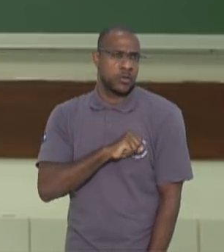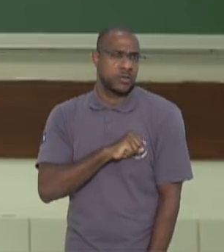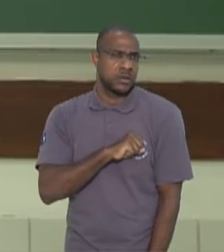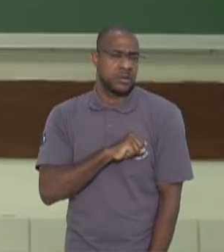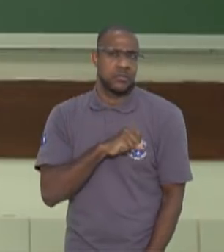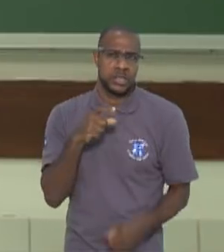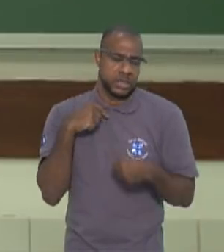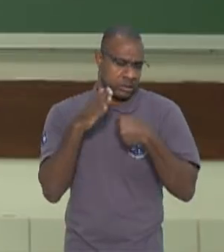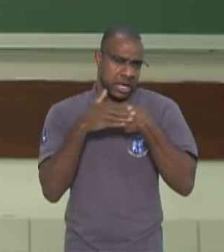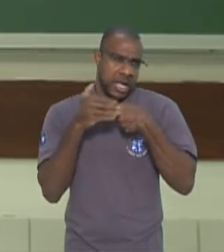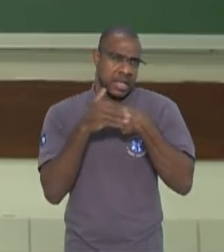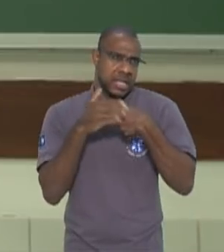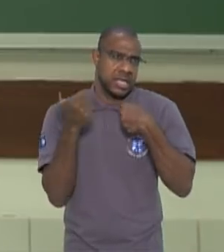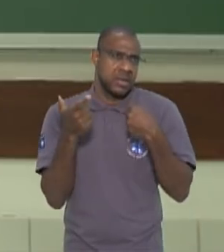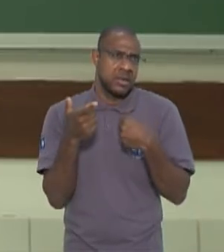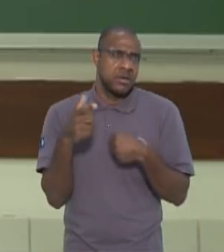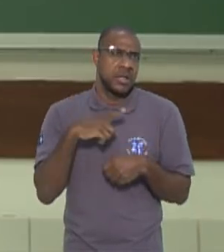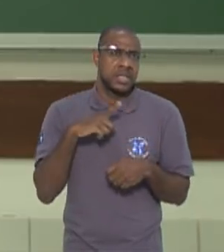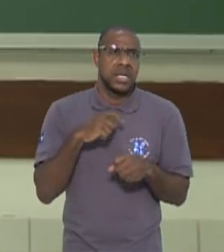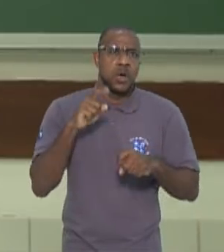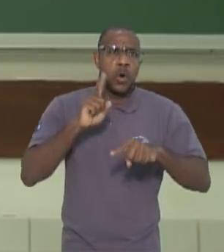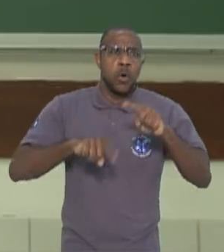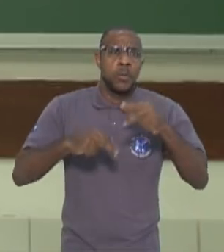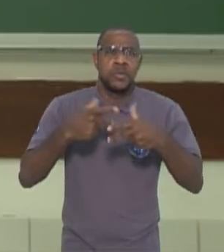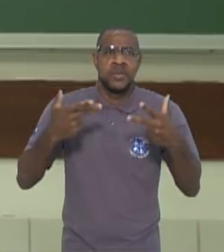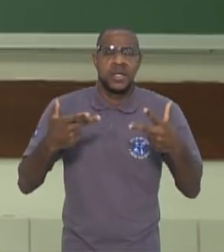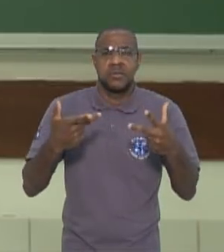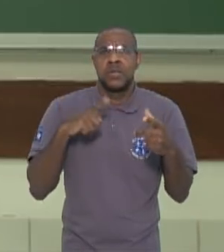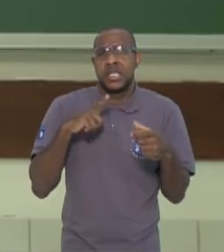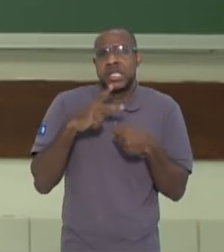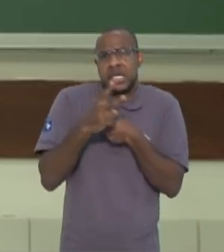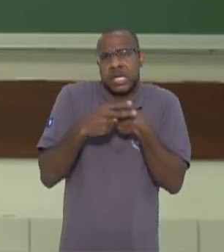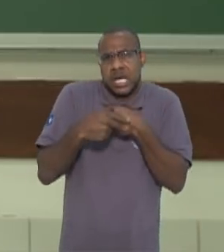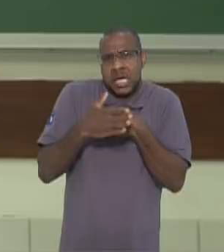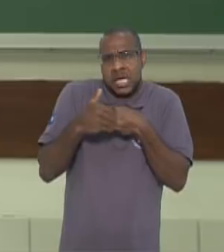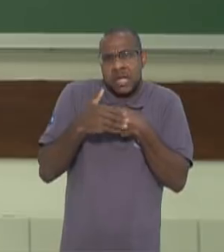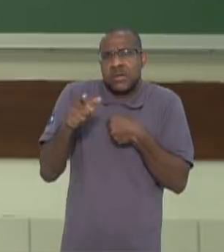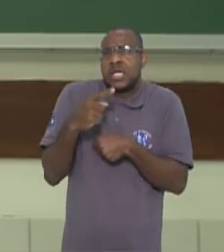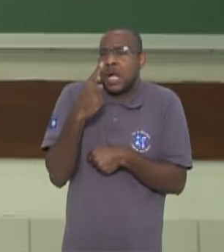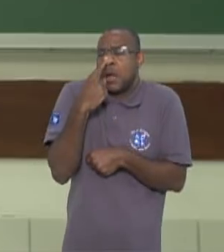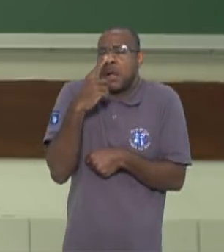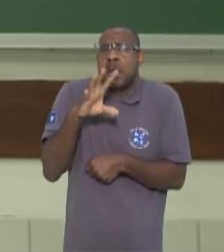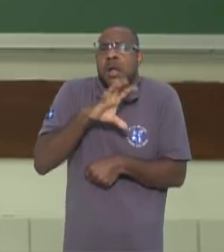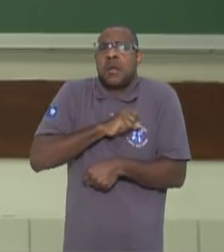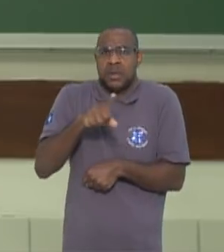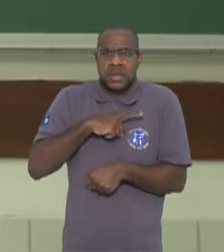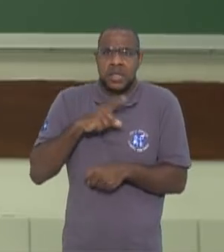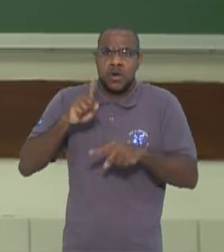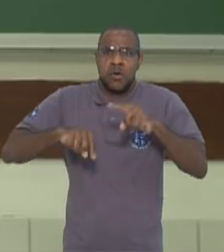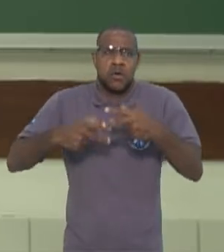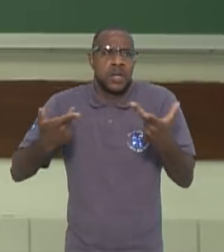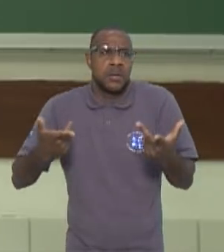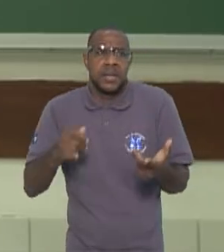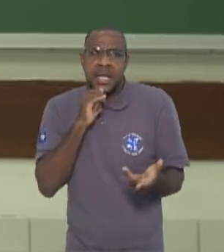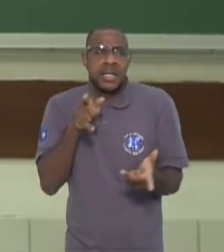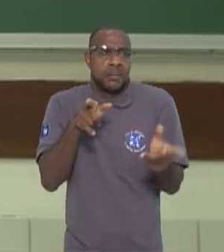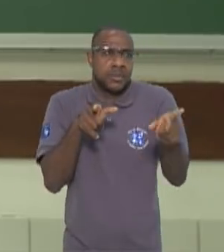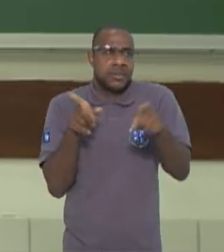carinho, que tem uma memória especial. Então, por exemplo, eu trouxe esse, Eu tive a ideia de fazer o desenho depois,